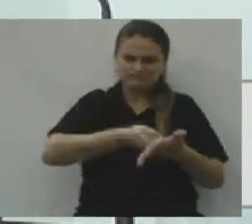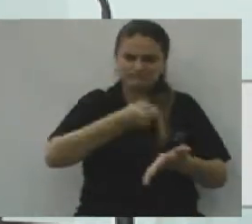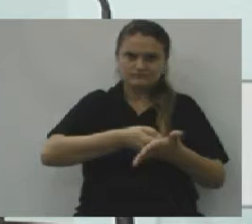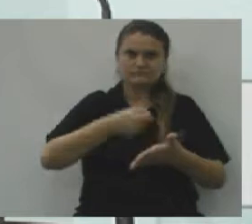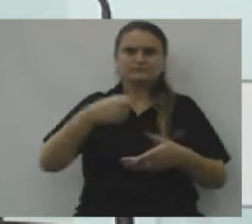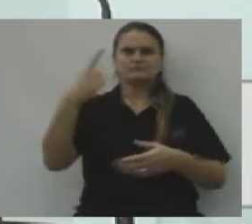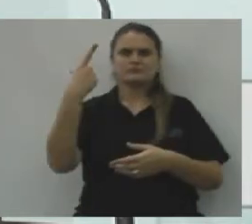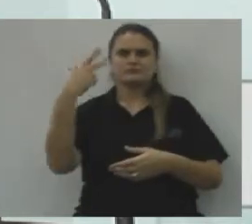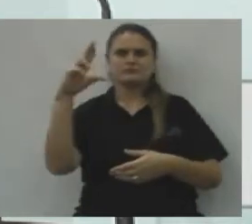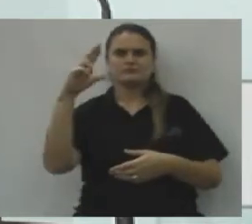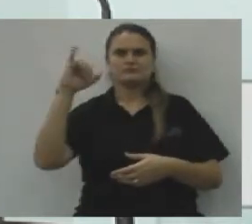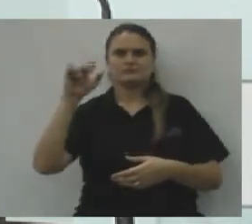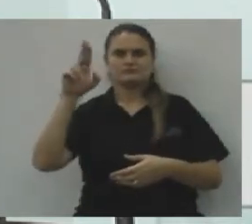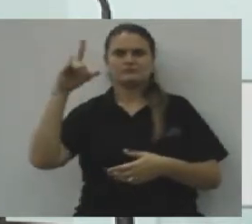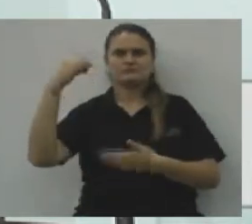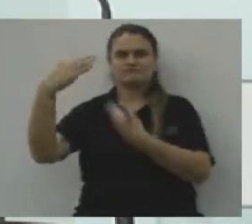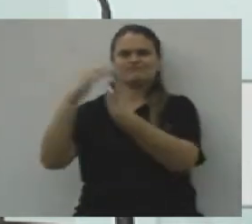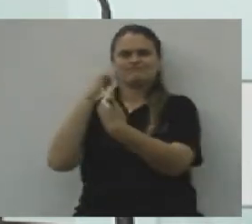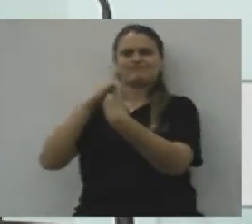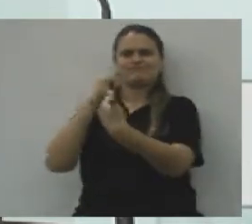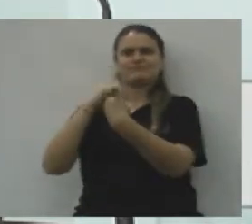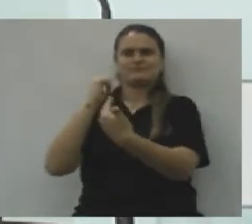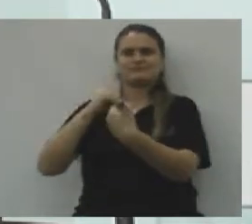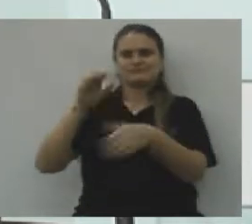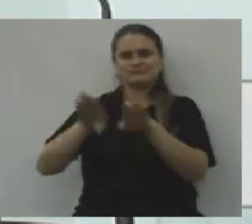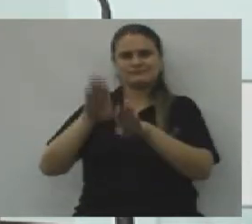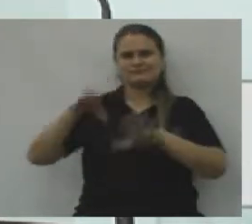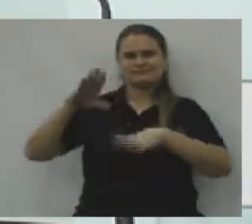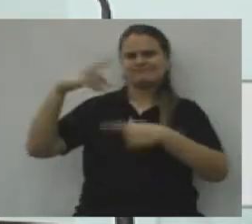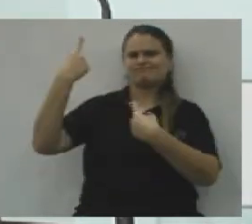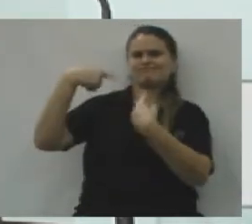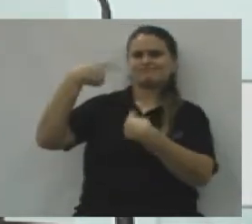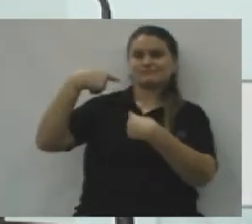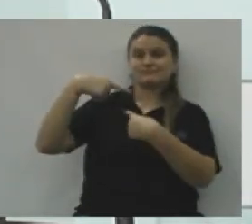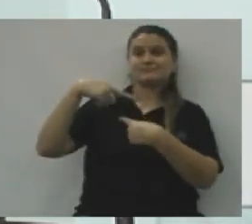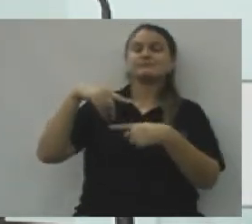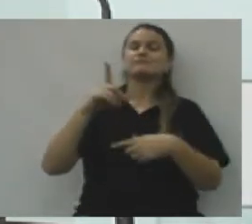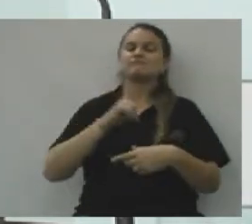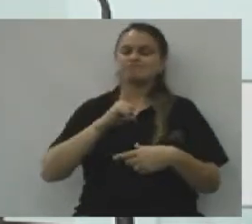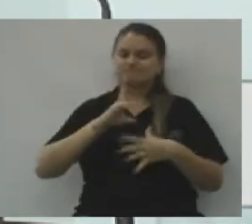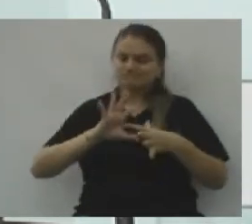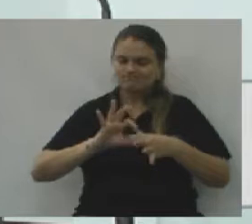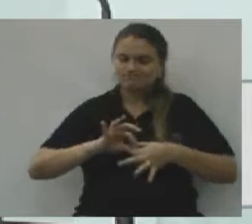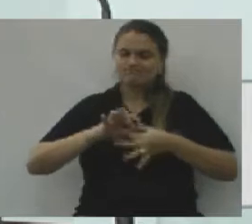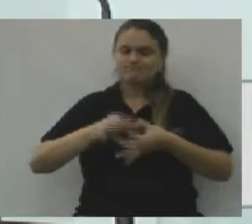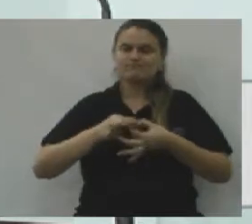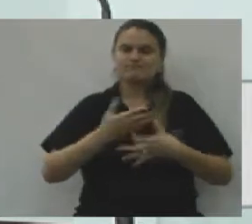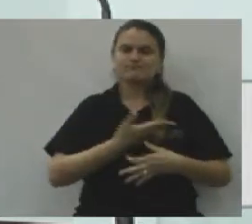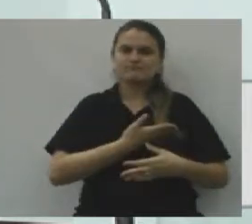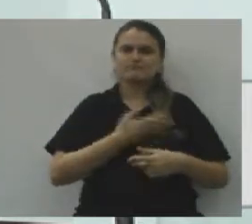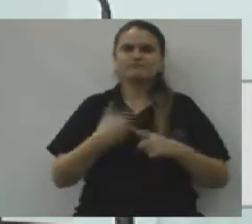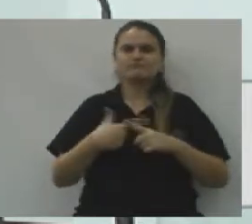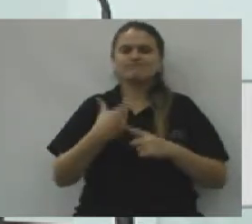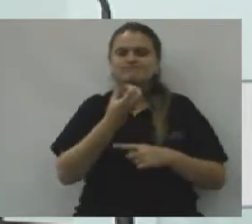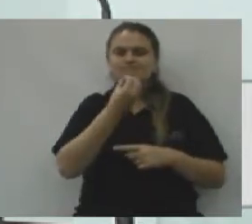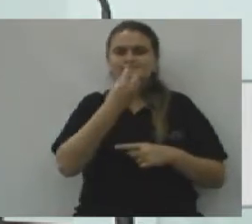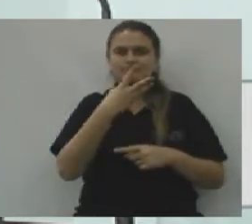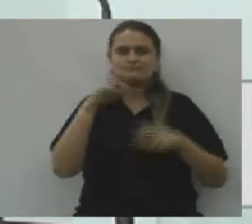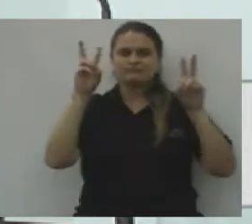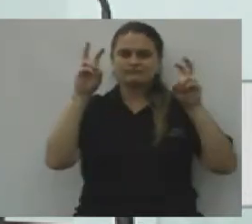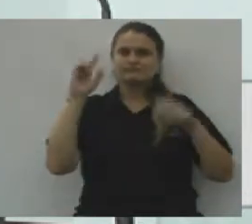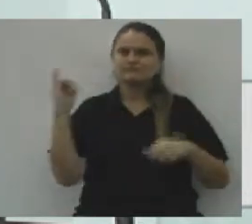pelas discussões, momentos que fizemos, que nos reforçou a amizade pelo entendimento do bem que é a